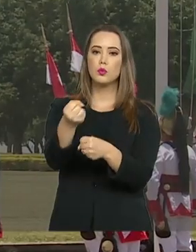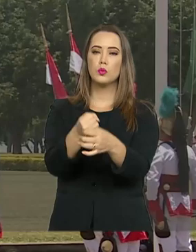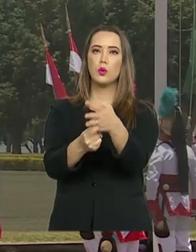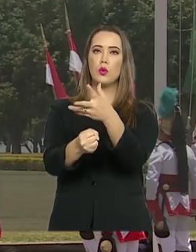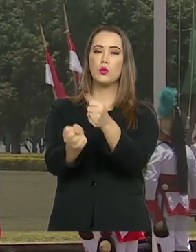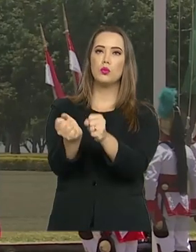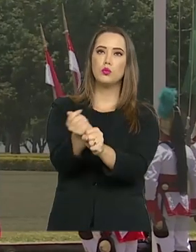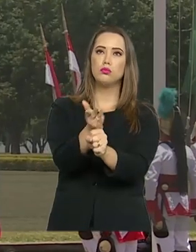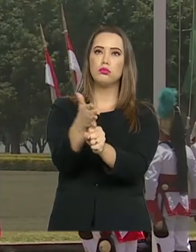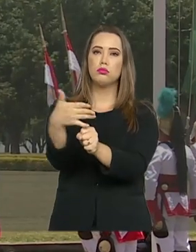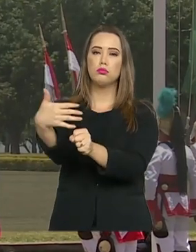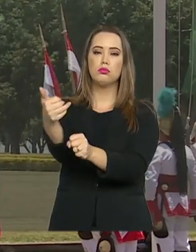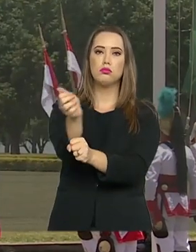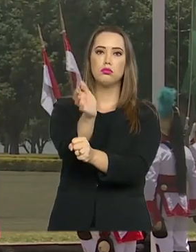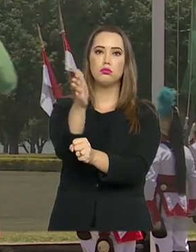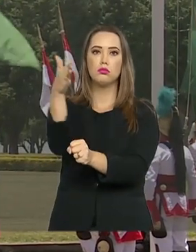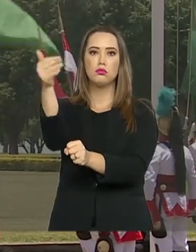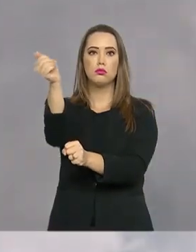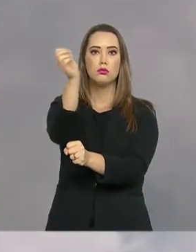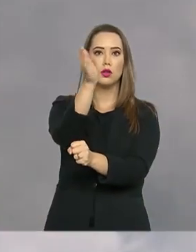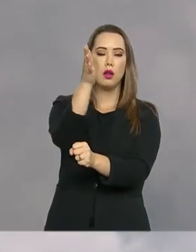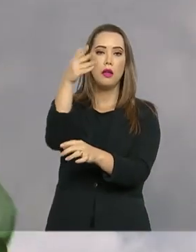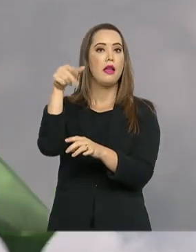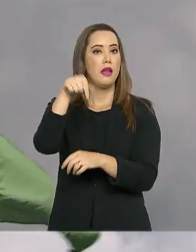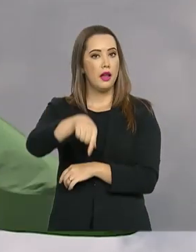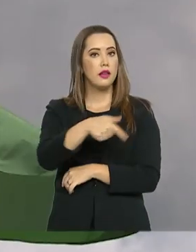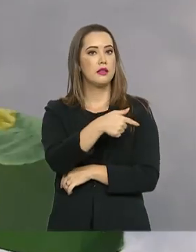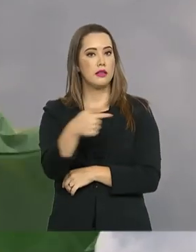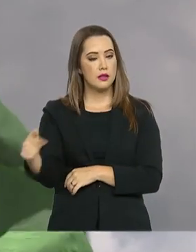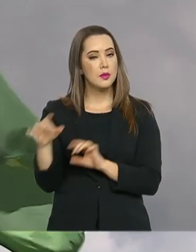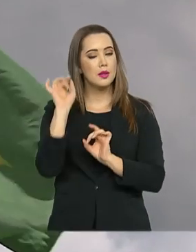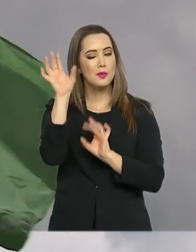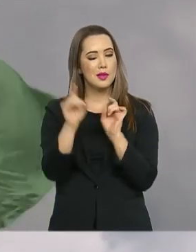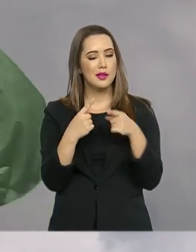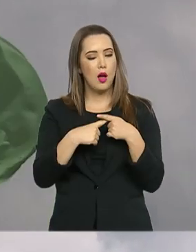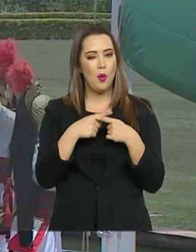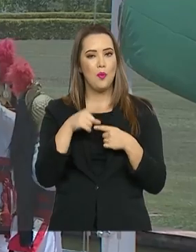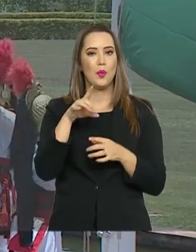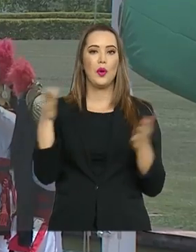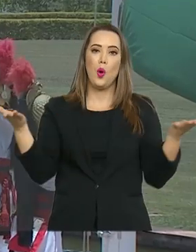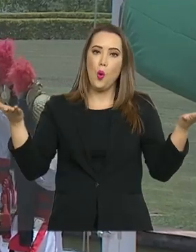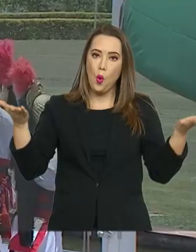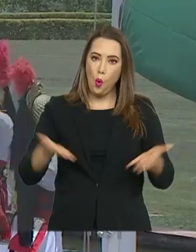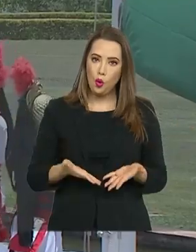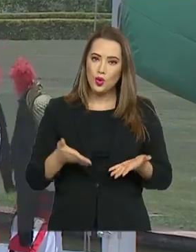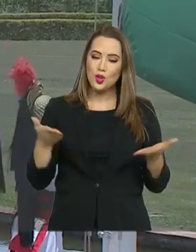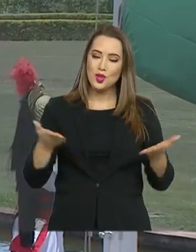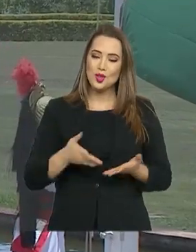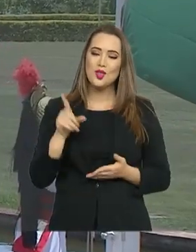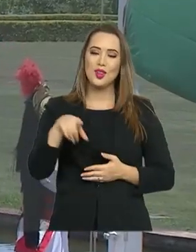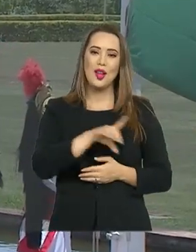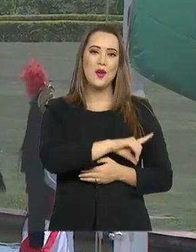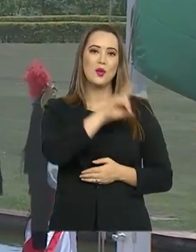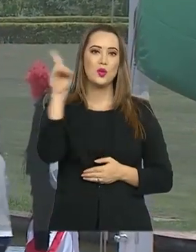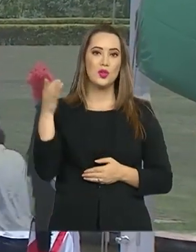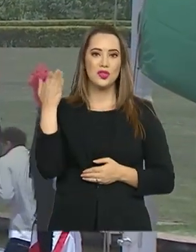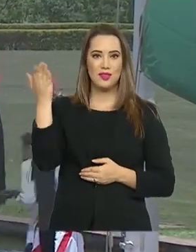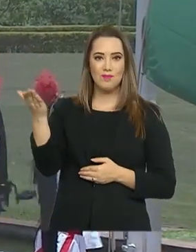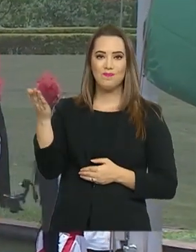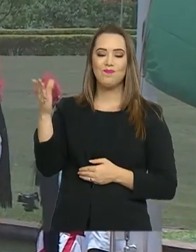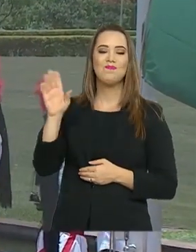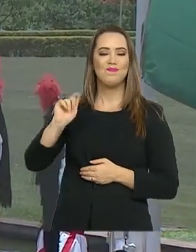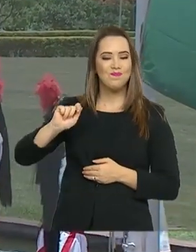desta vez o evento foi especial porque hoje é o dia dela um dos principais símbolos nacionais